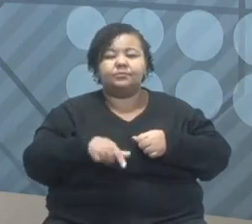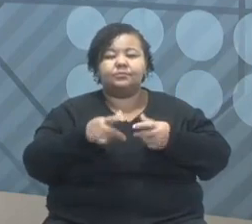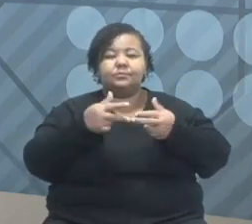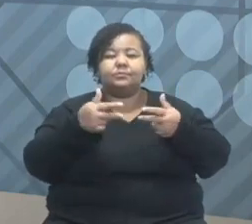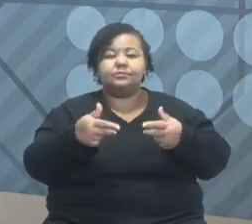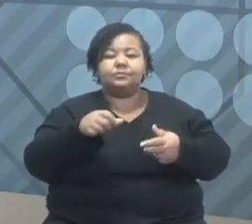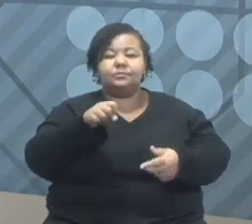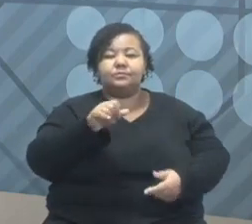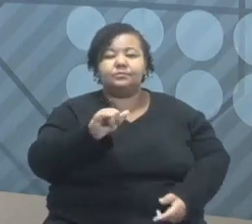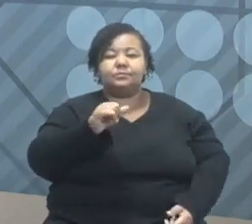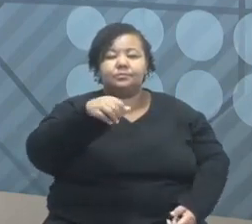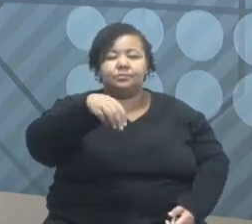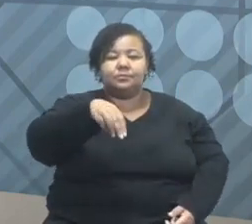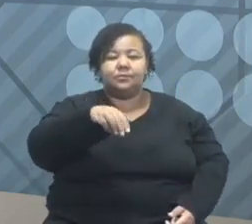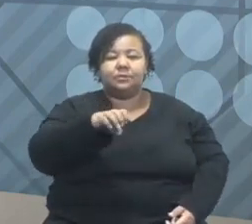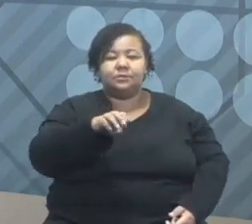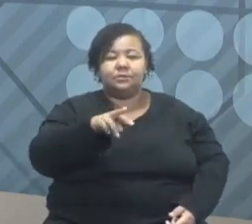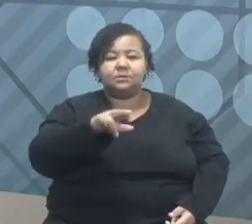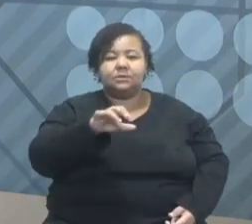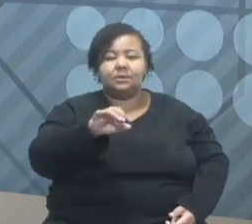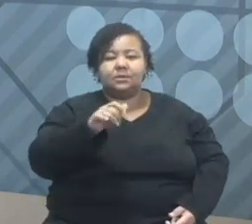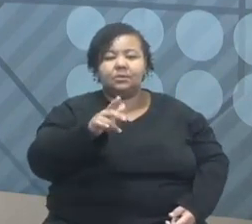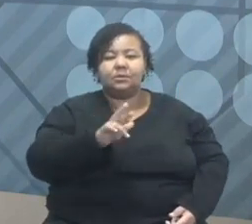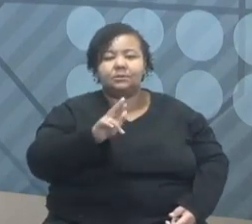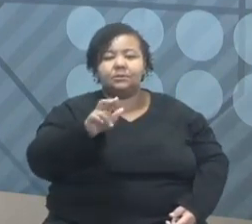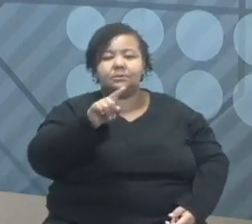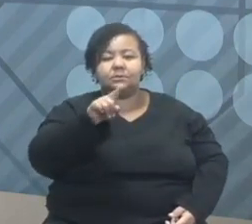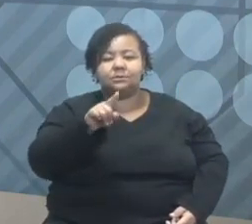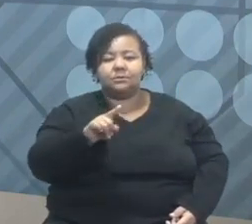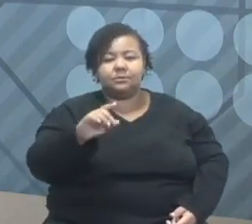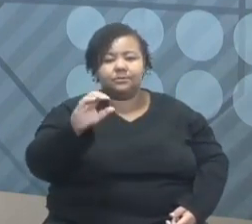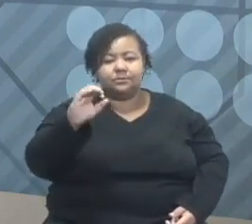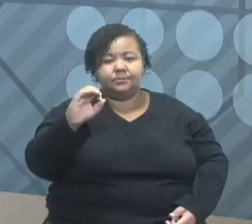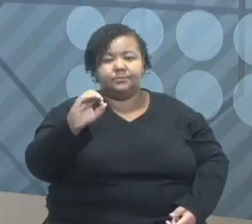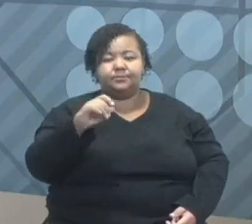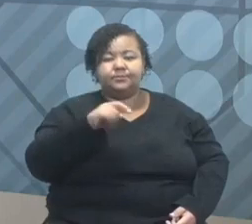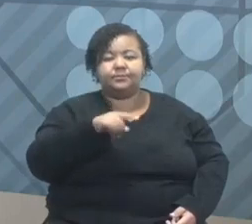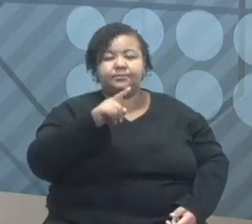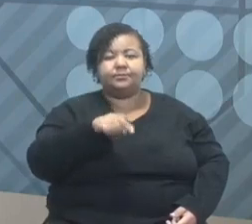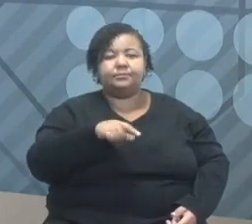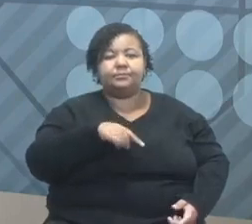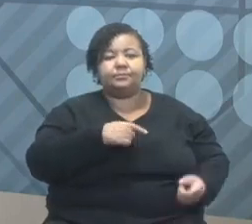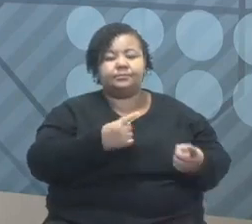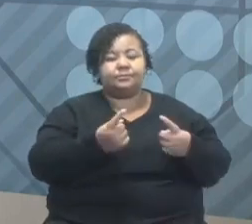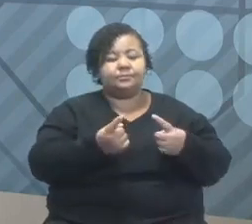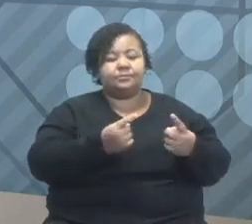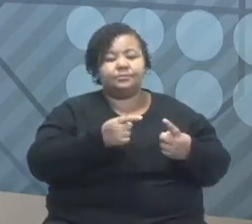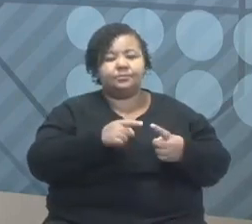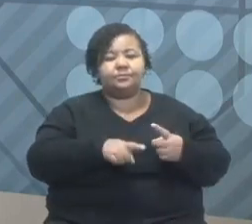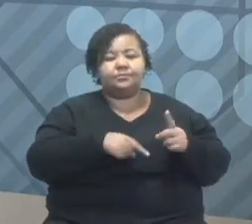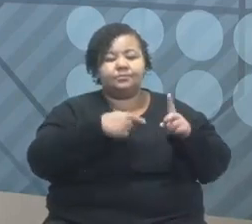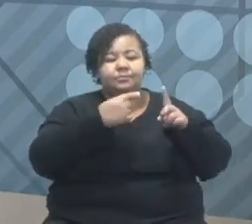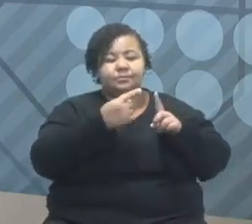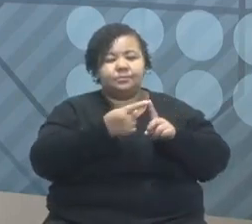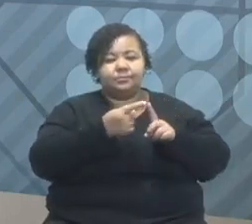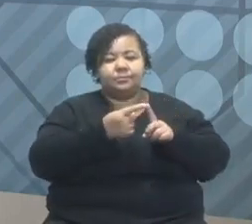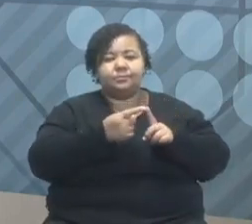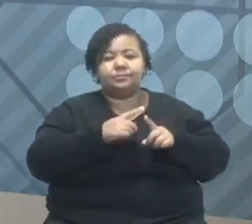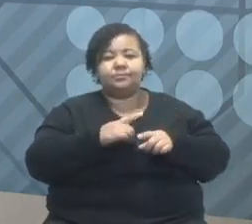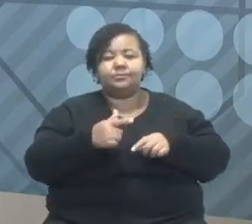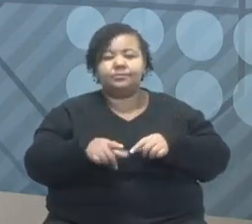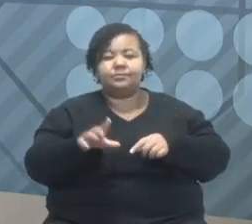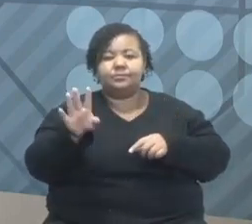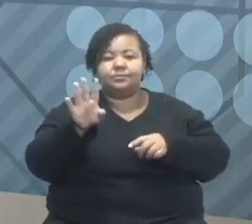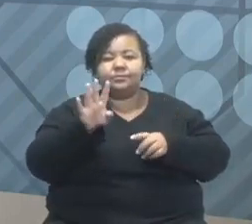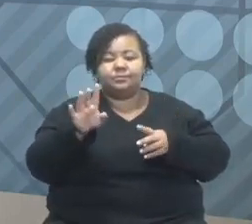que vai resultar no vetor nulo. Esses são os axiomas relacionados à adição. Nós temos também